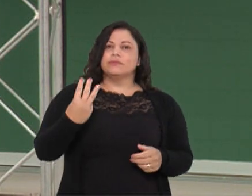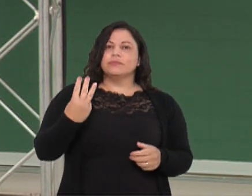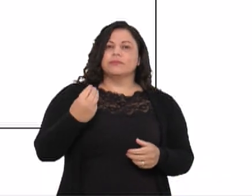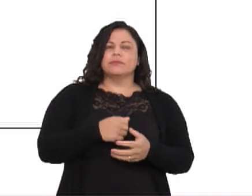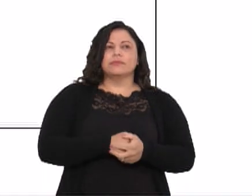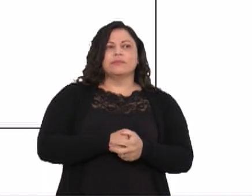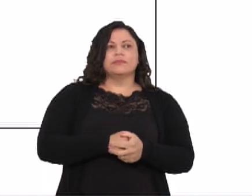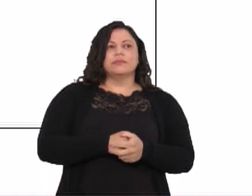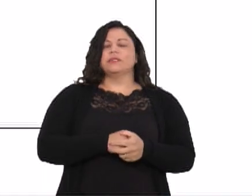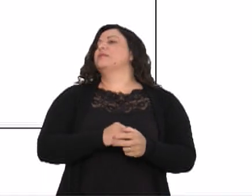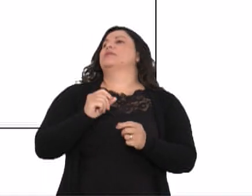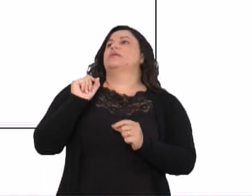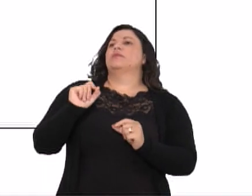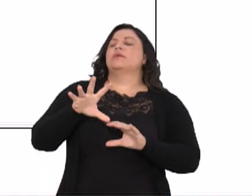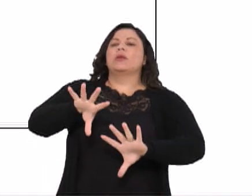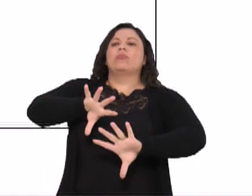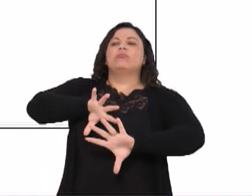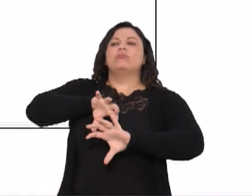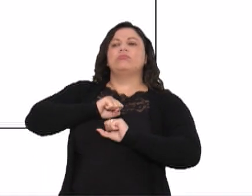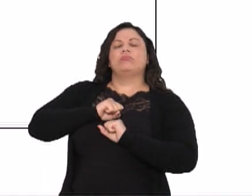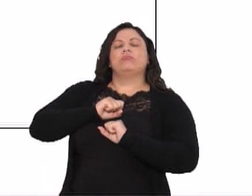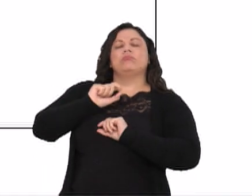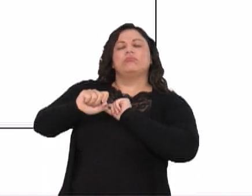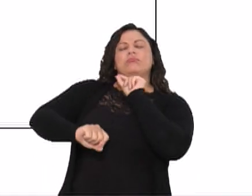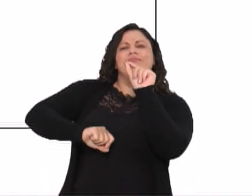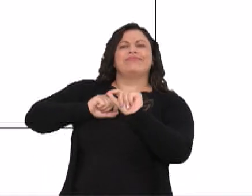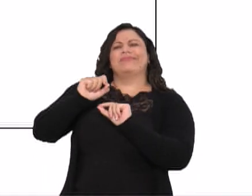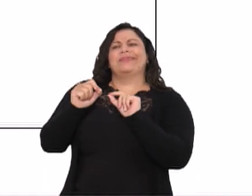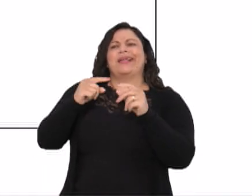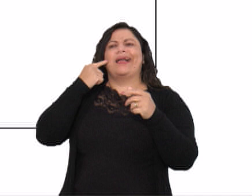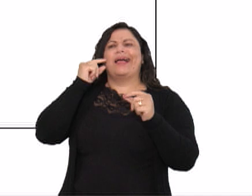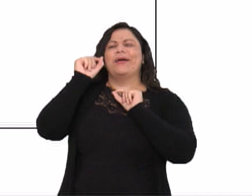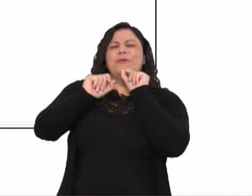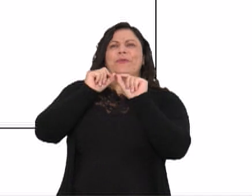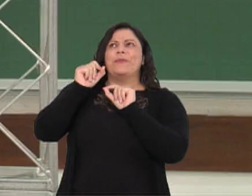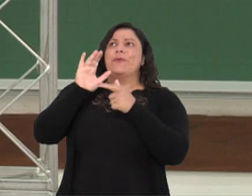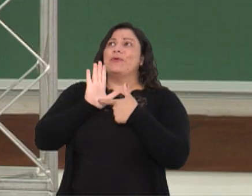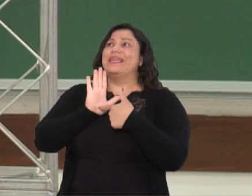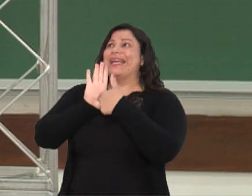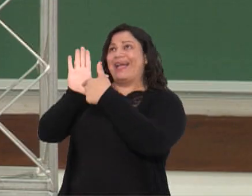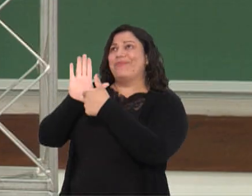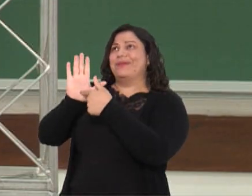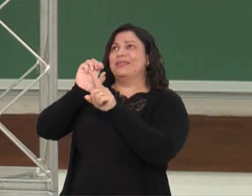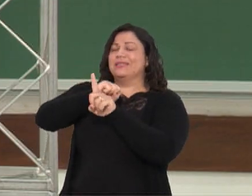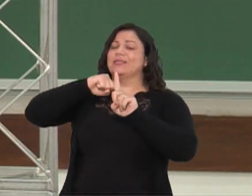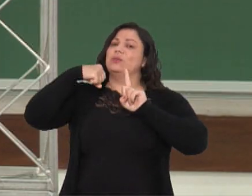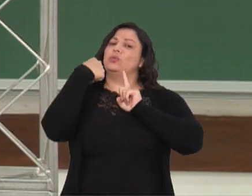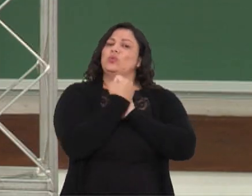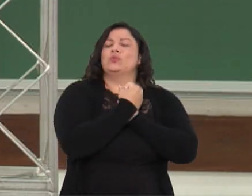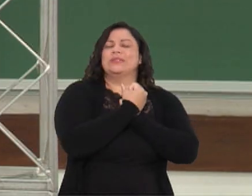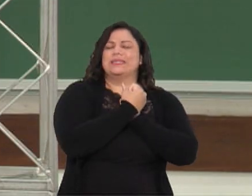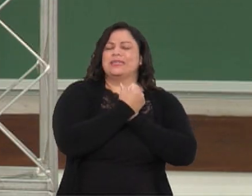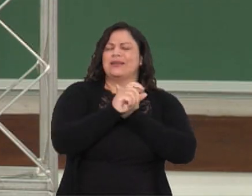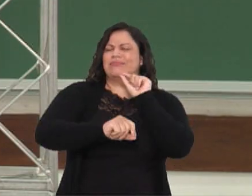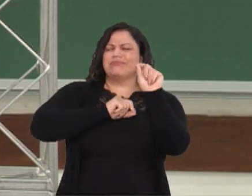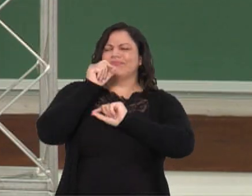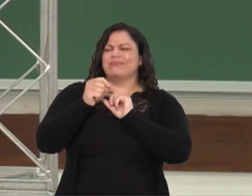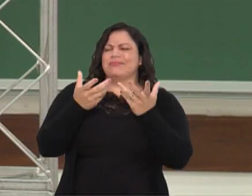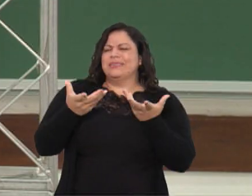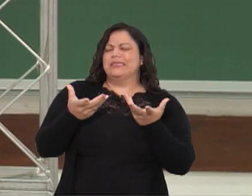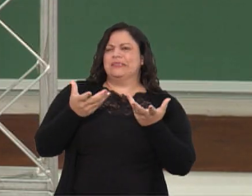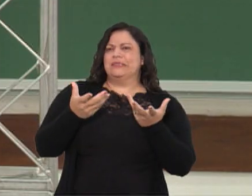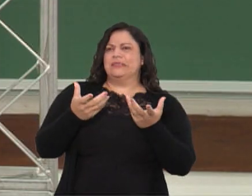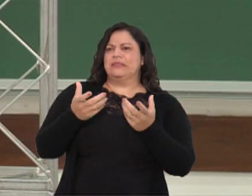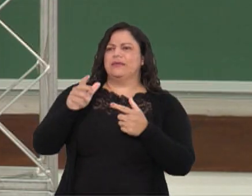é uma abstração, é um aparecer social. Como assim parecer